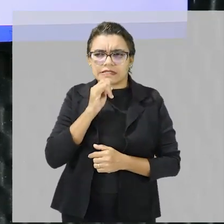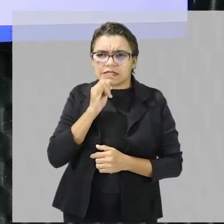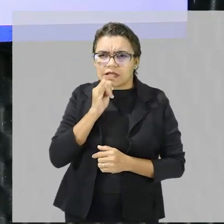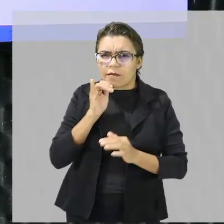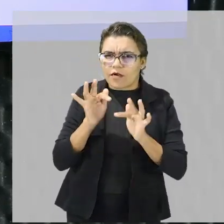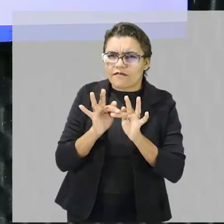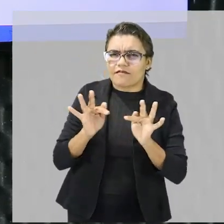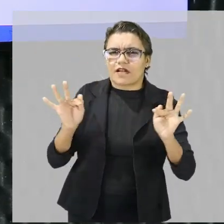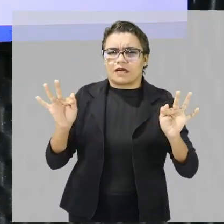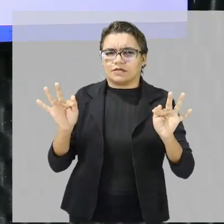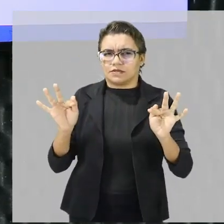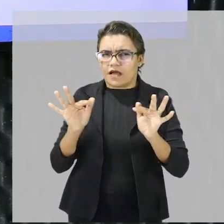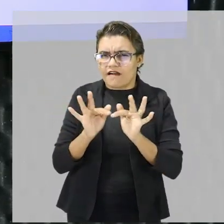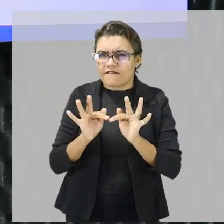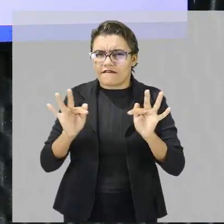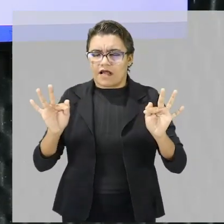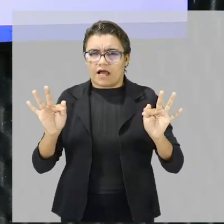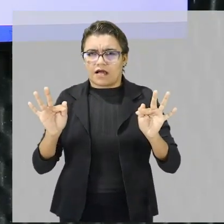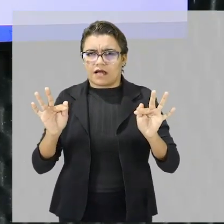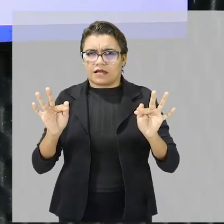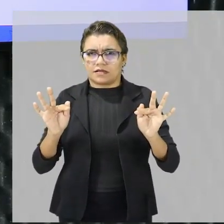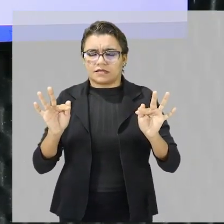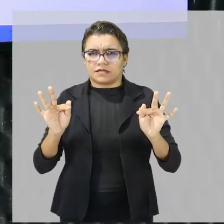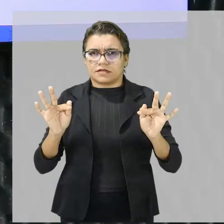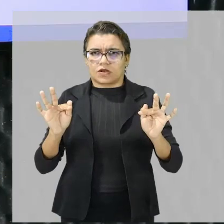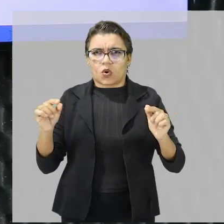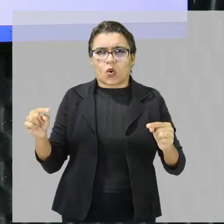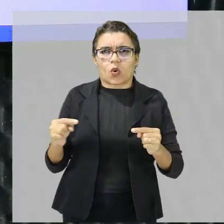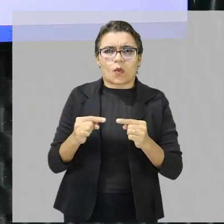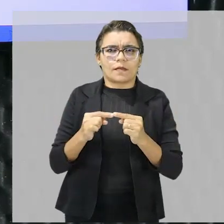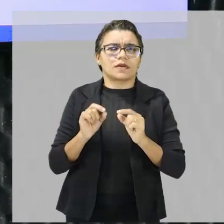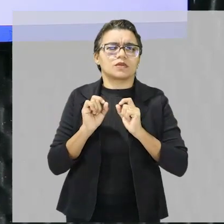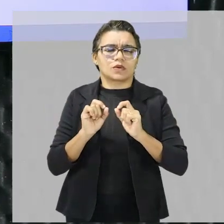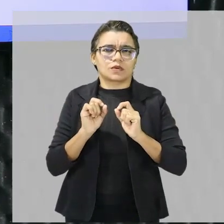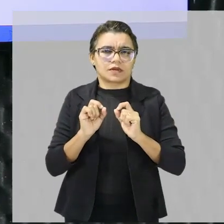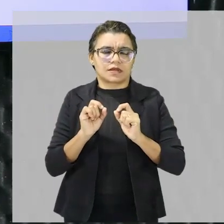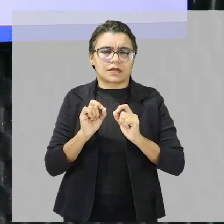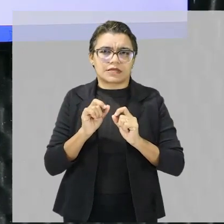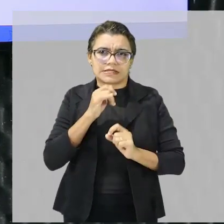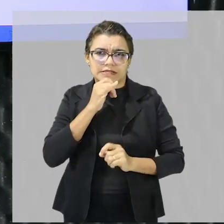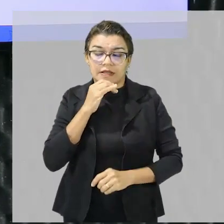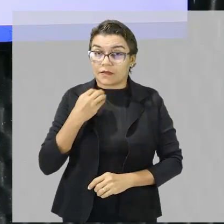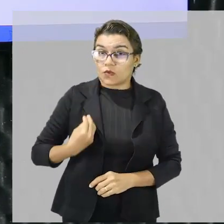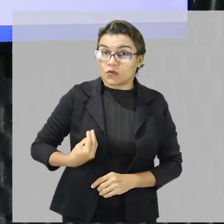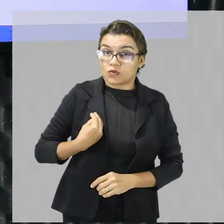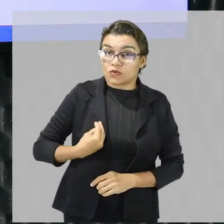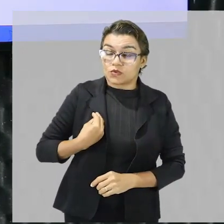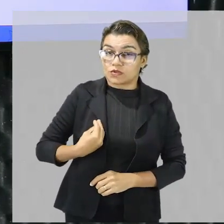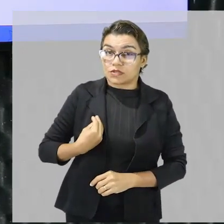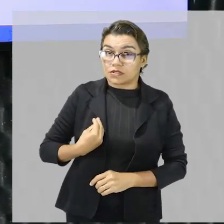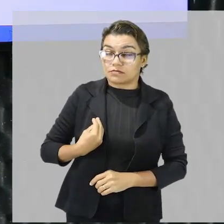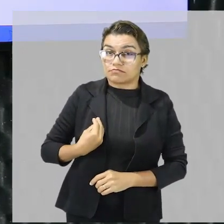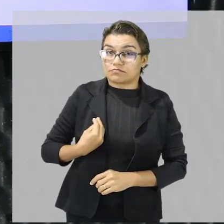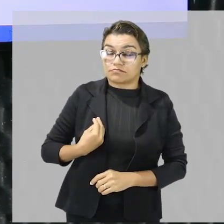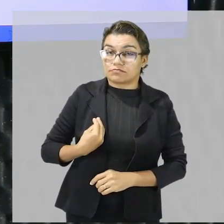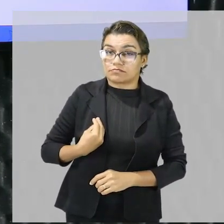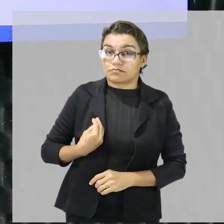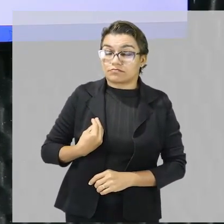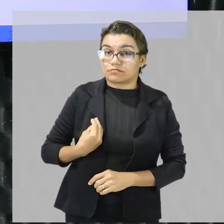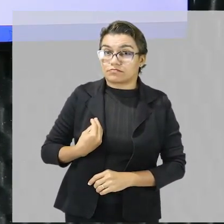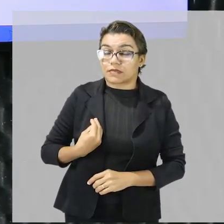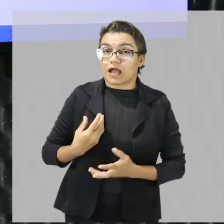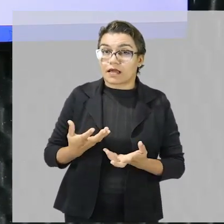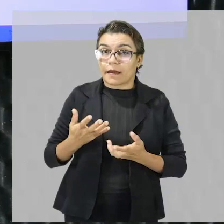qual é o sentido dessa expressão que este existencialista quis